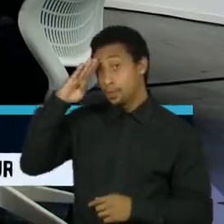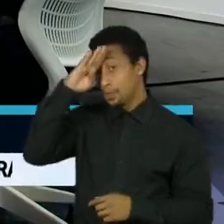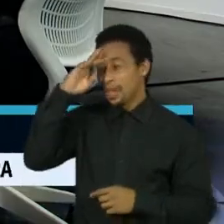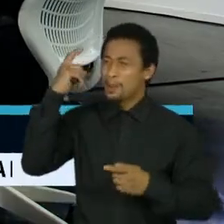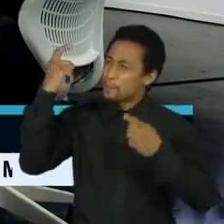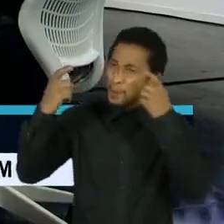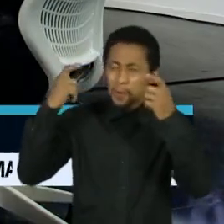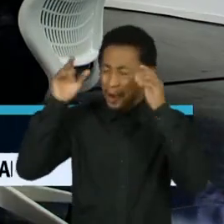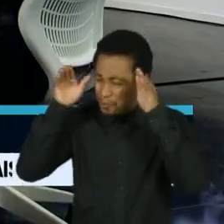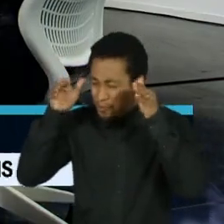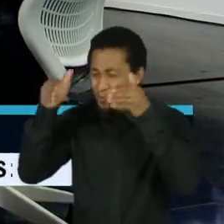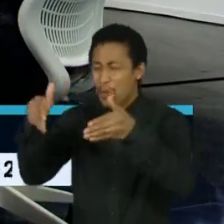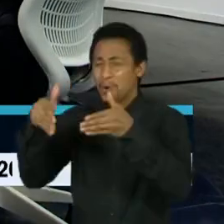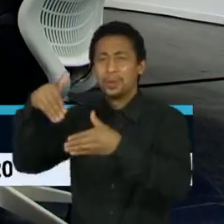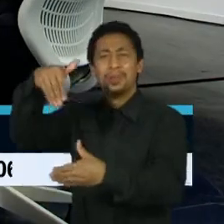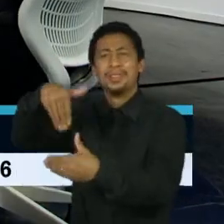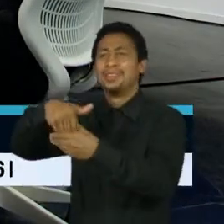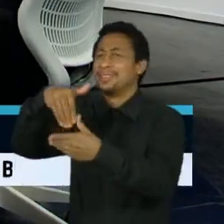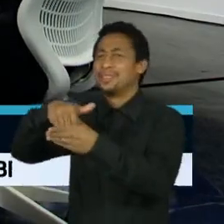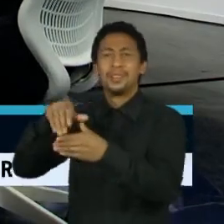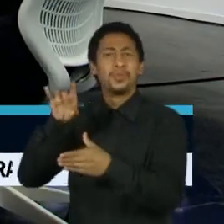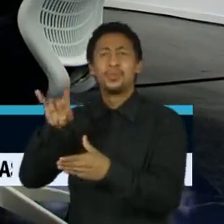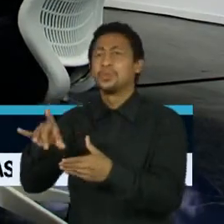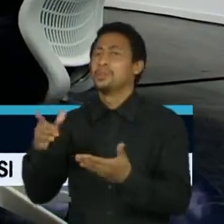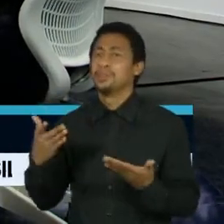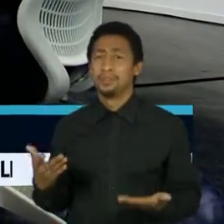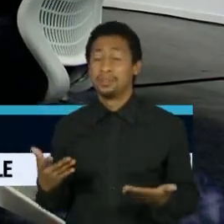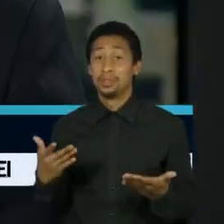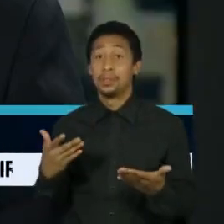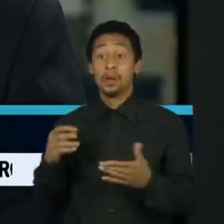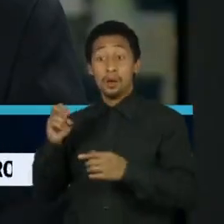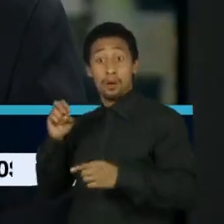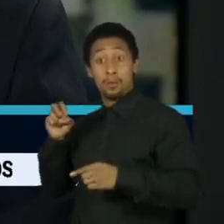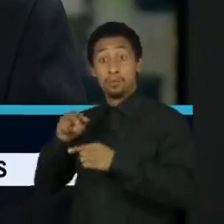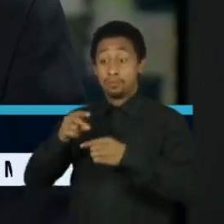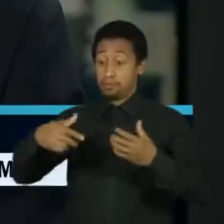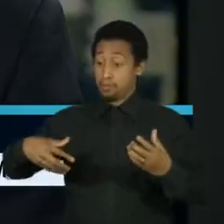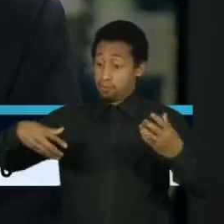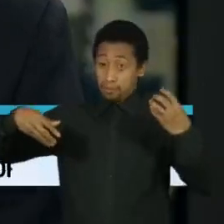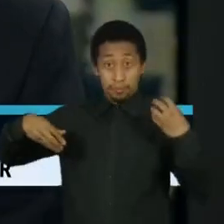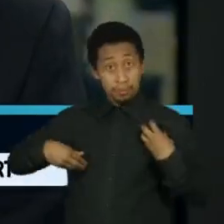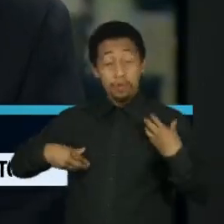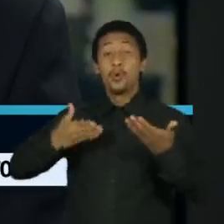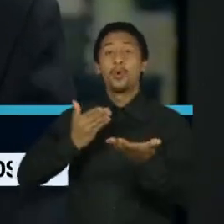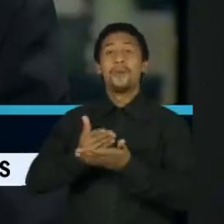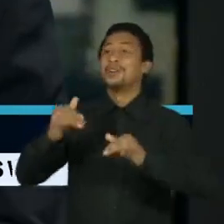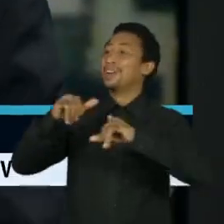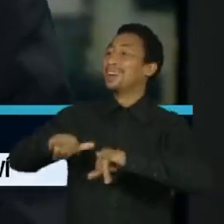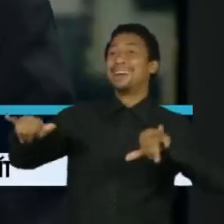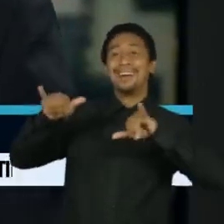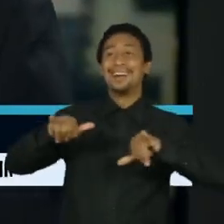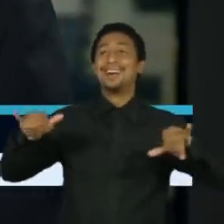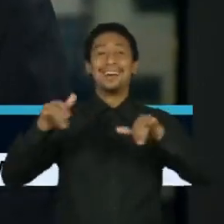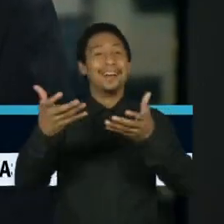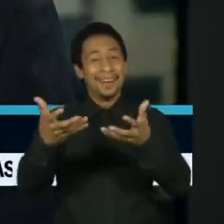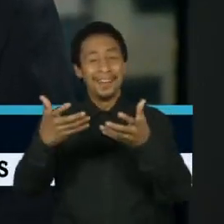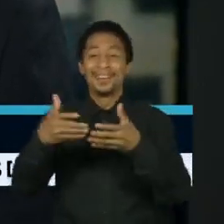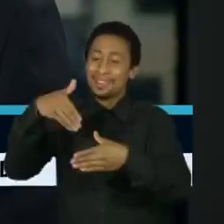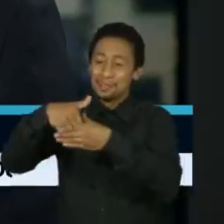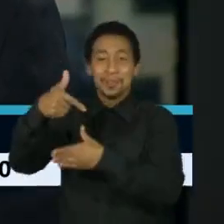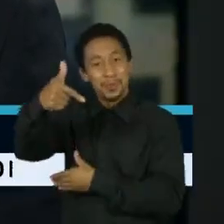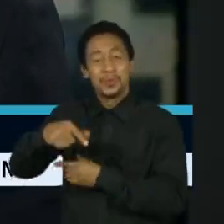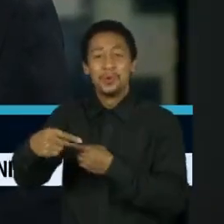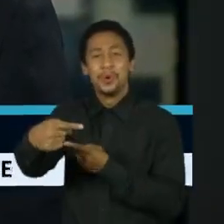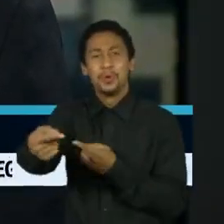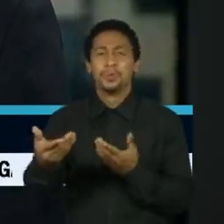eleição. Quer dizer, o presidente Bolsonaro, desde o primeiro dia, está fazendo campanha, criando polêmicas onde não precisa e não assume, na